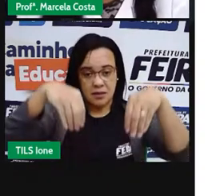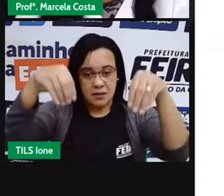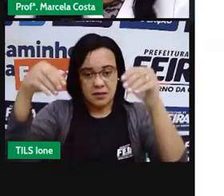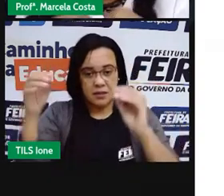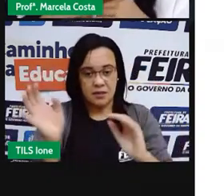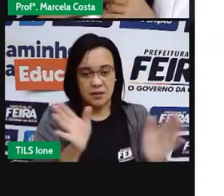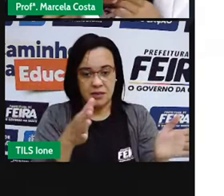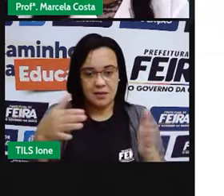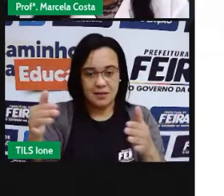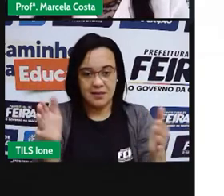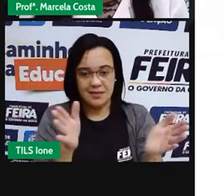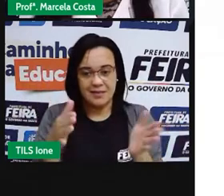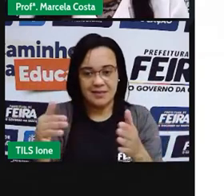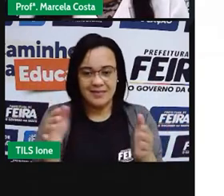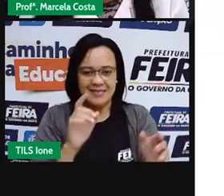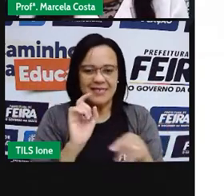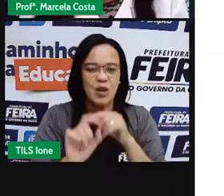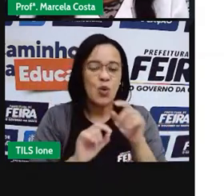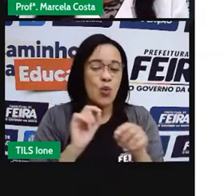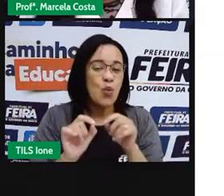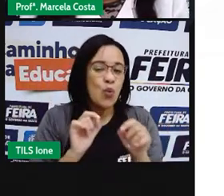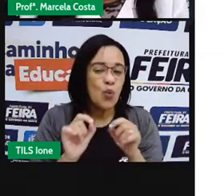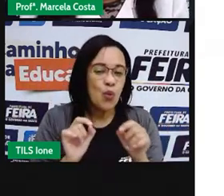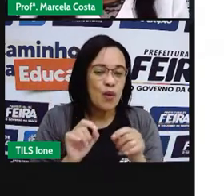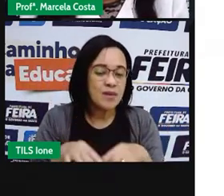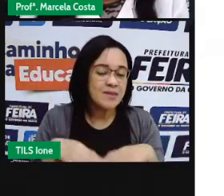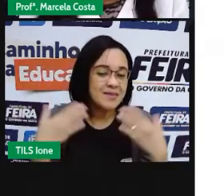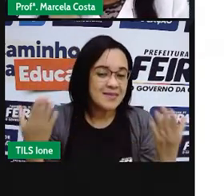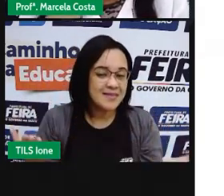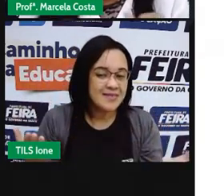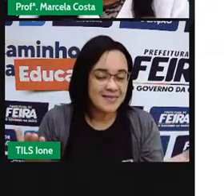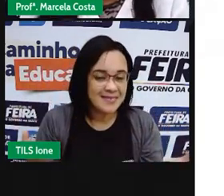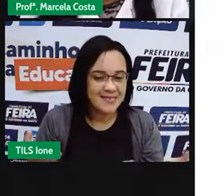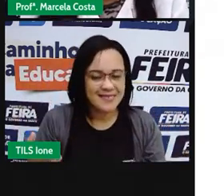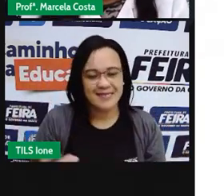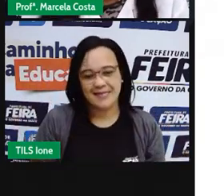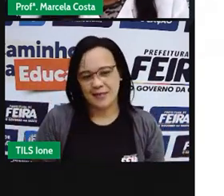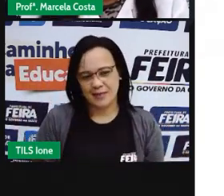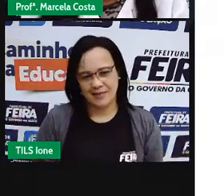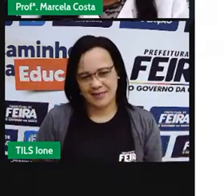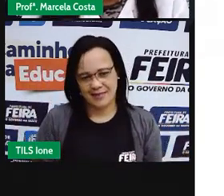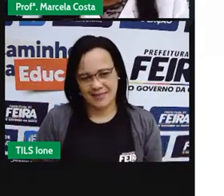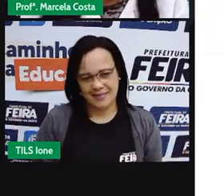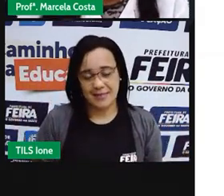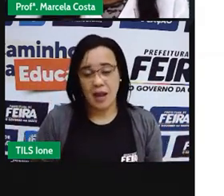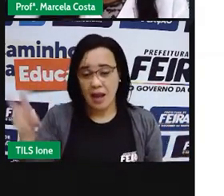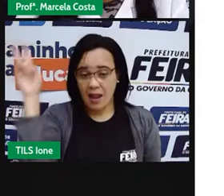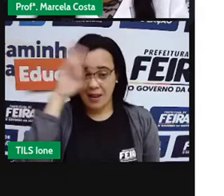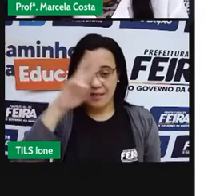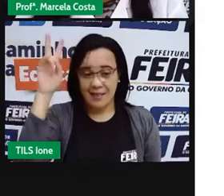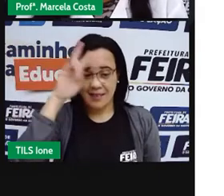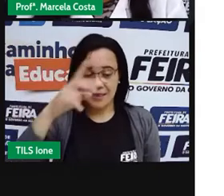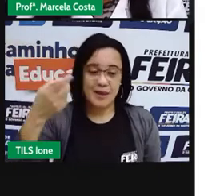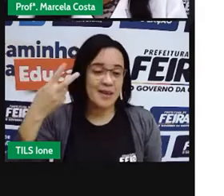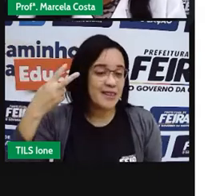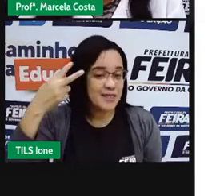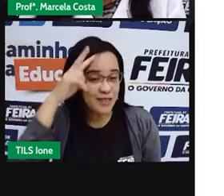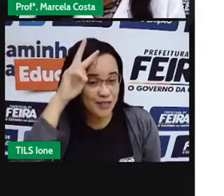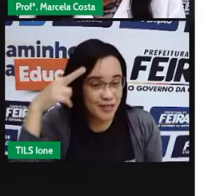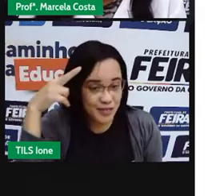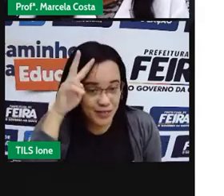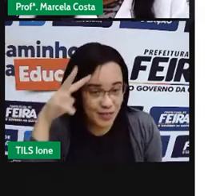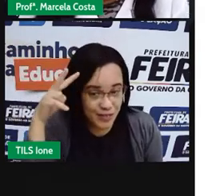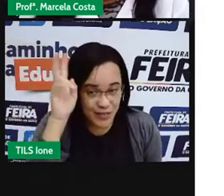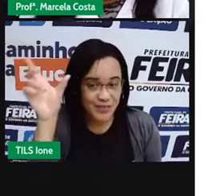Essa aqui também está muito fácil. Lembra aí daquela história onde tem uma